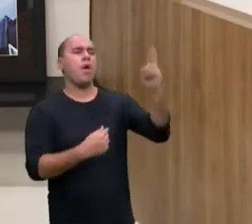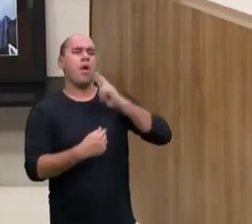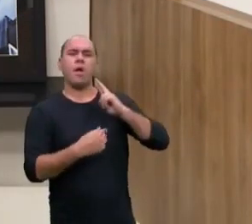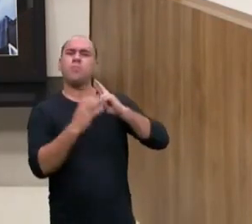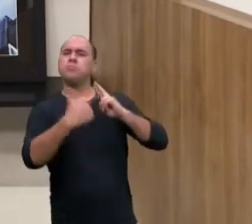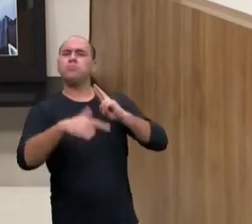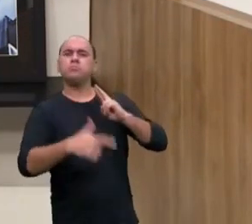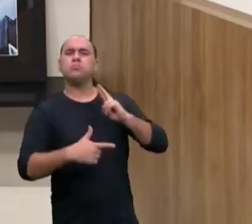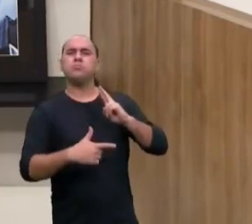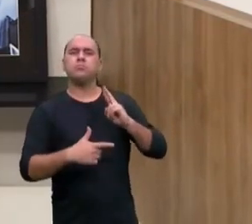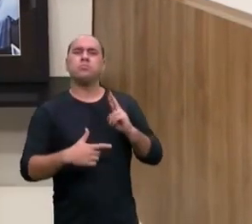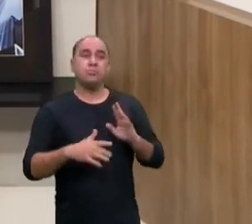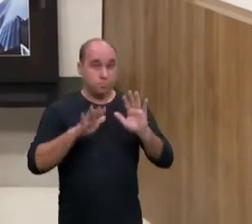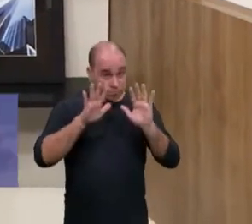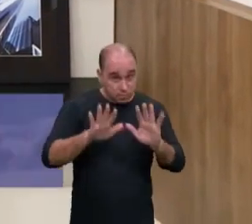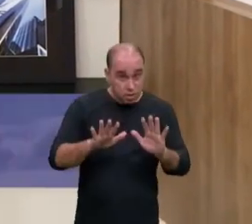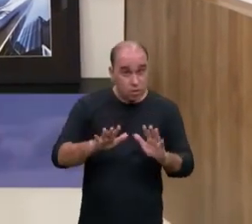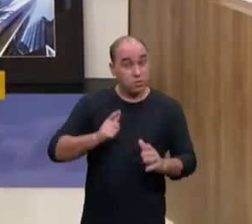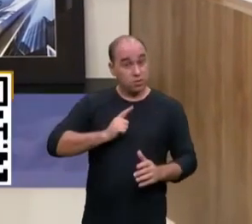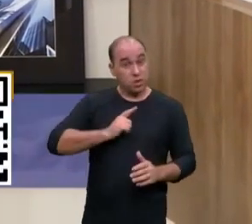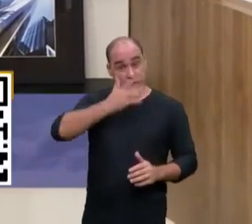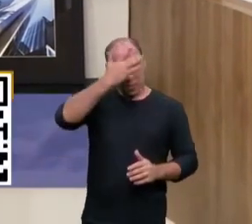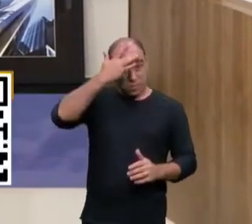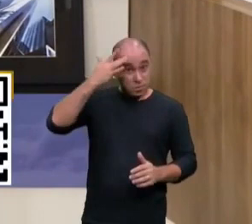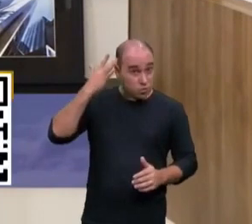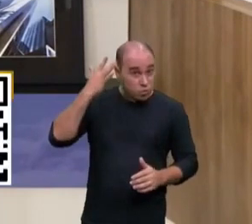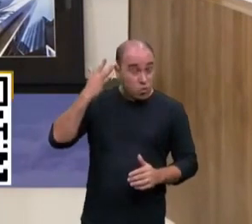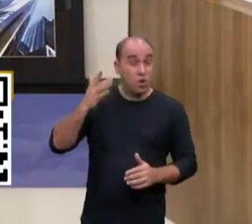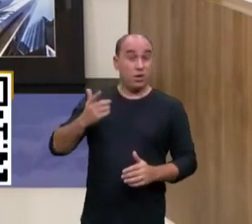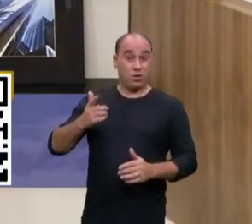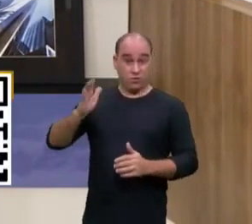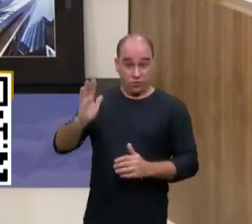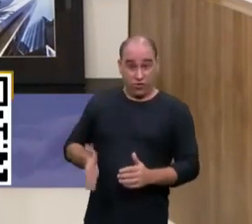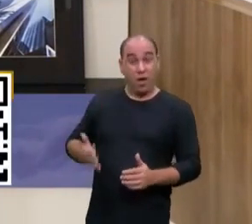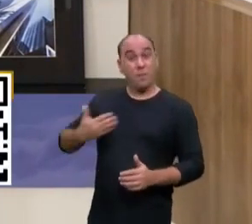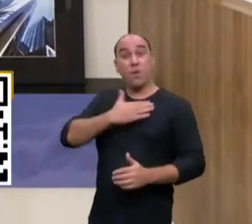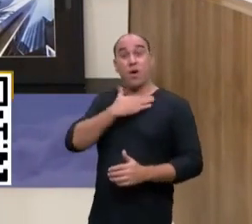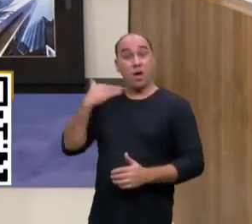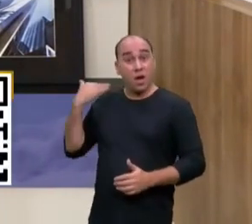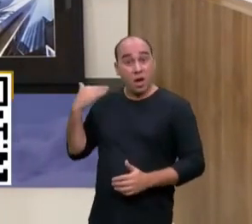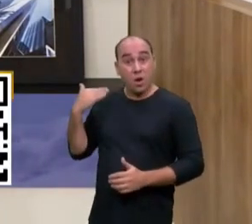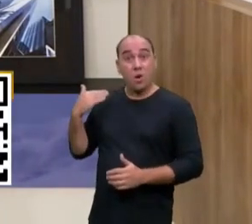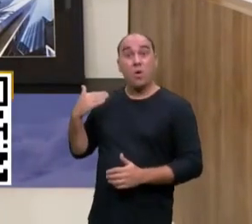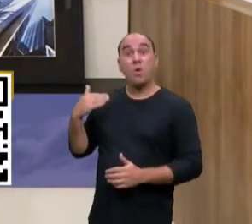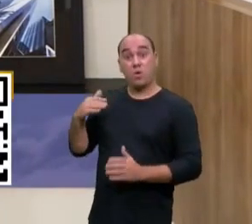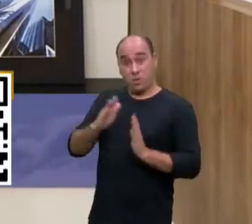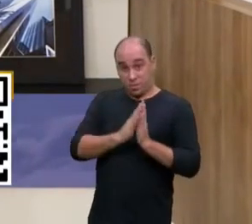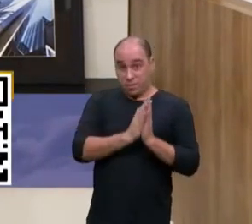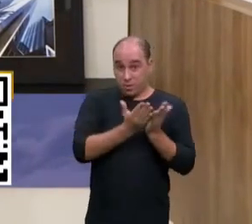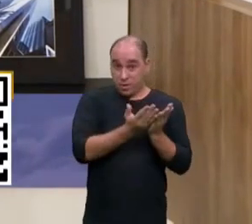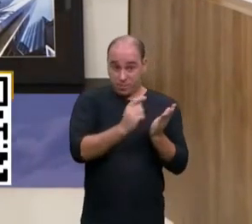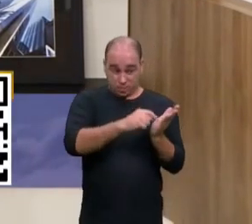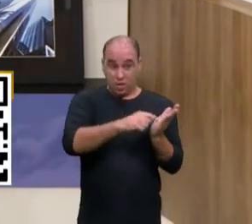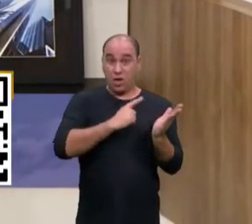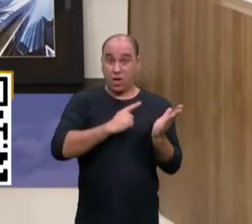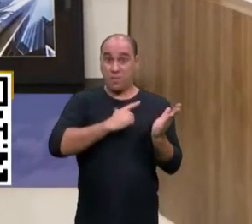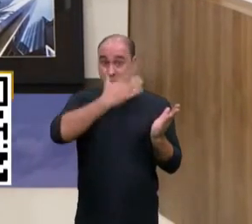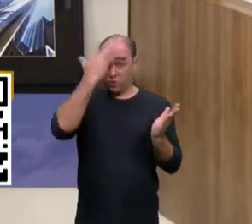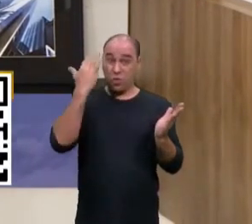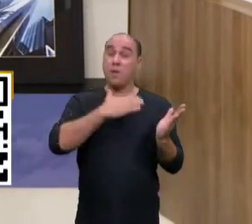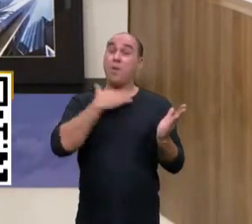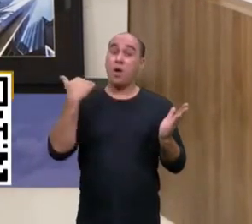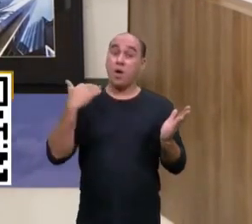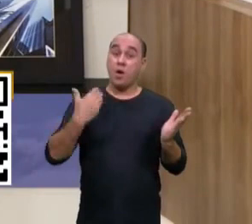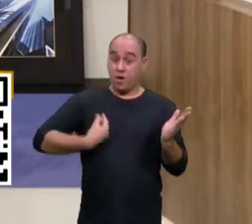perguntar para alguém que já morreu mas eu tenho aqui alguém que já morreu mas que está vivo e esse alguém pode responder a